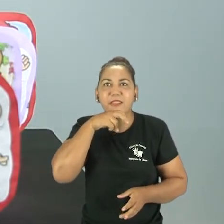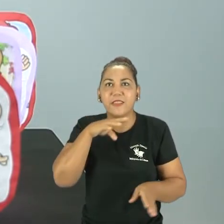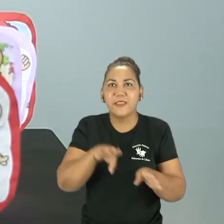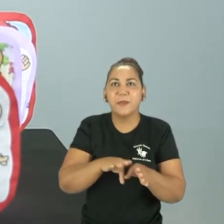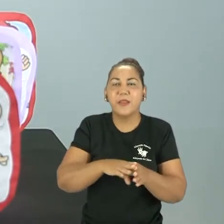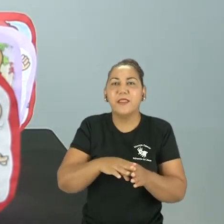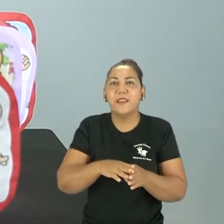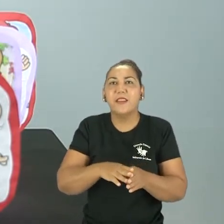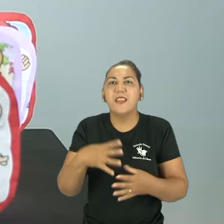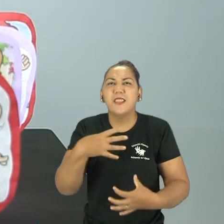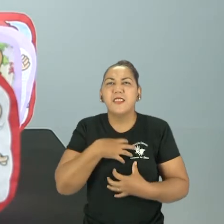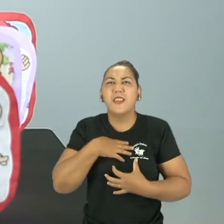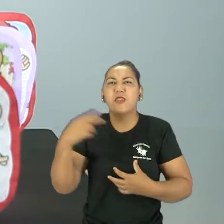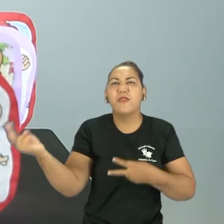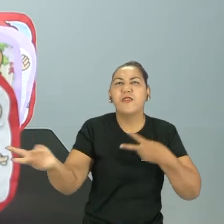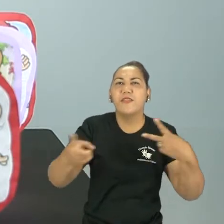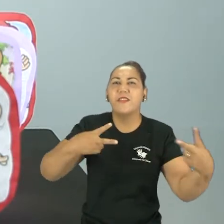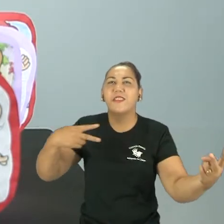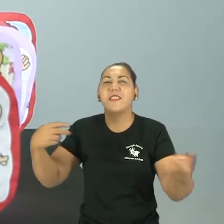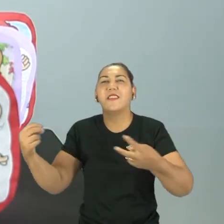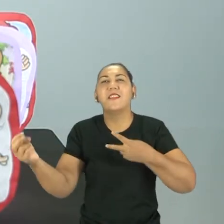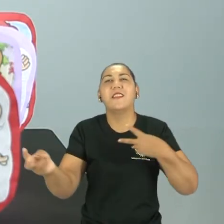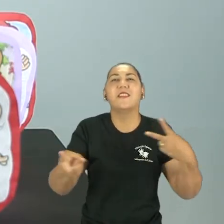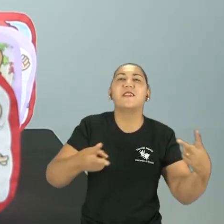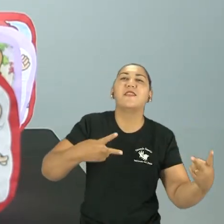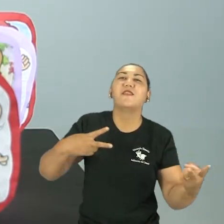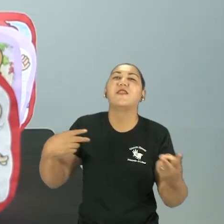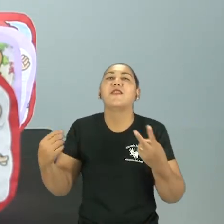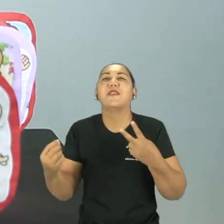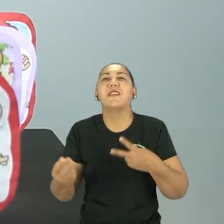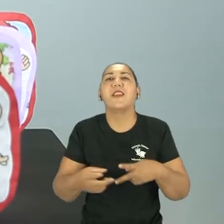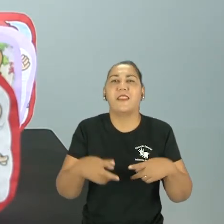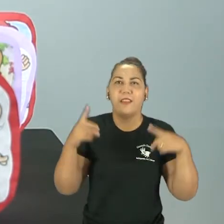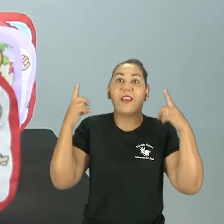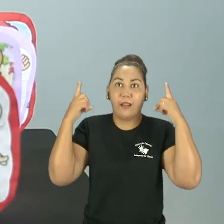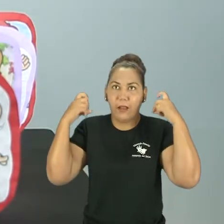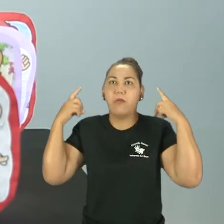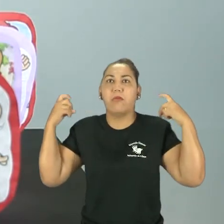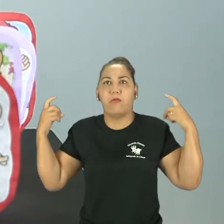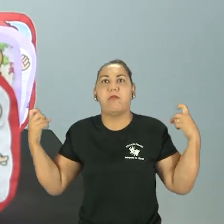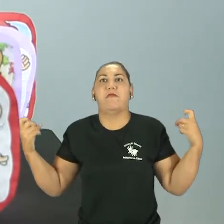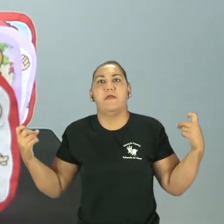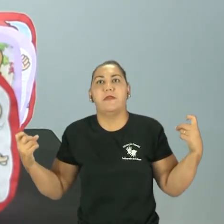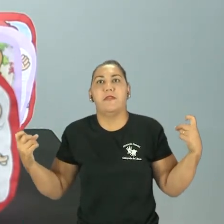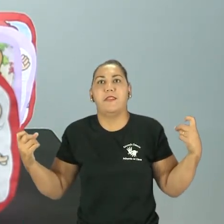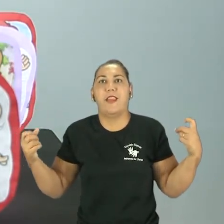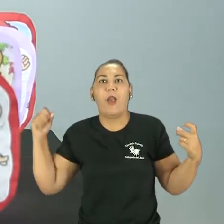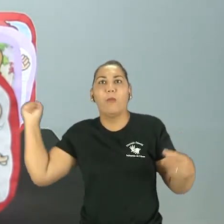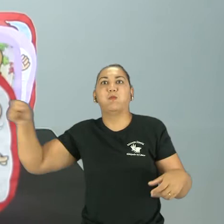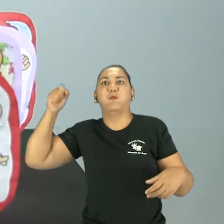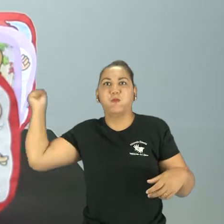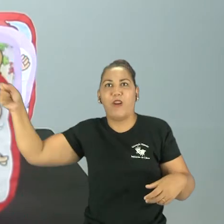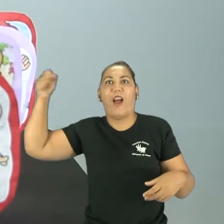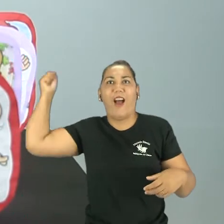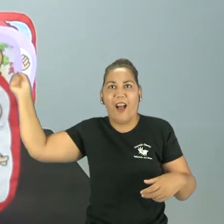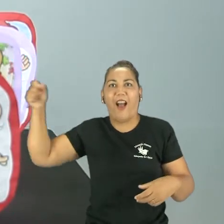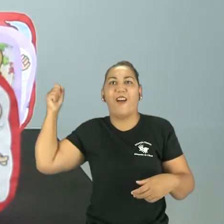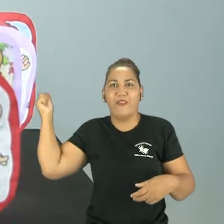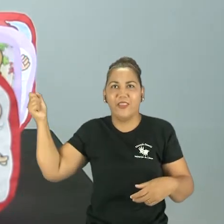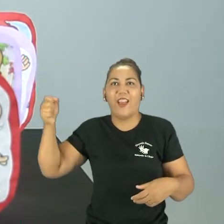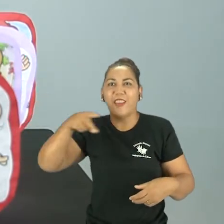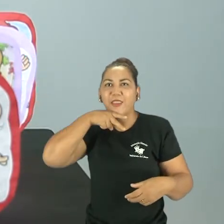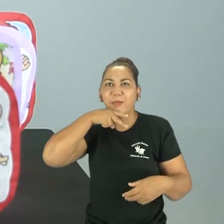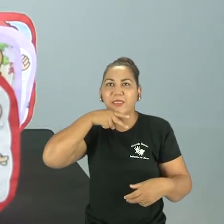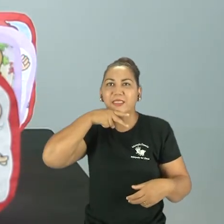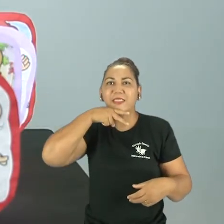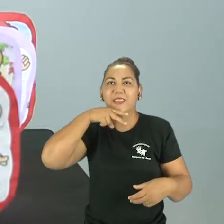né? Ela sente o barulho, escuta o barulho lá do Sansão rodando.